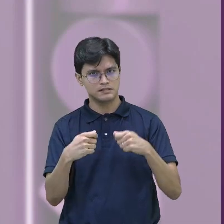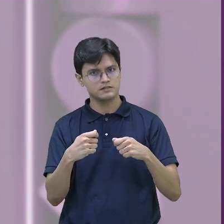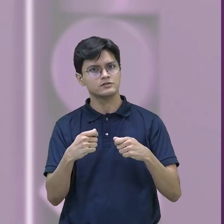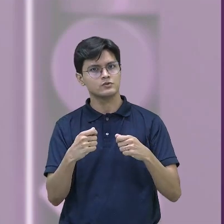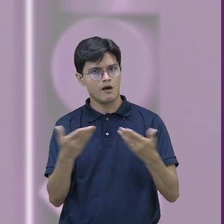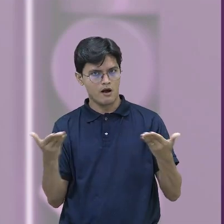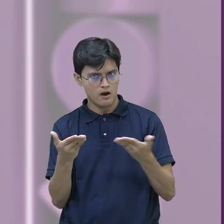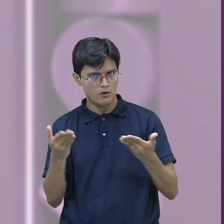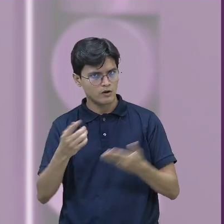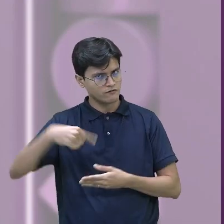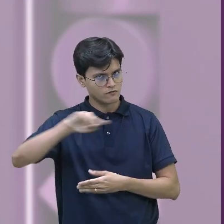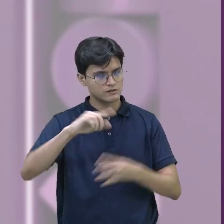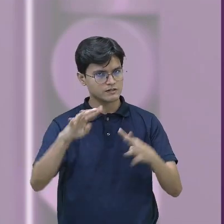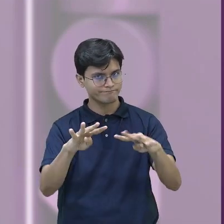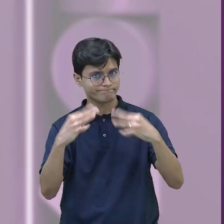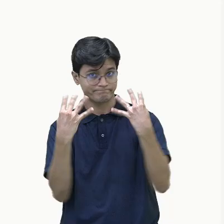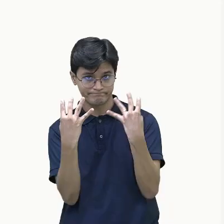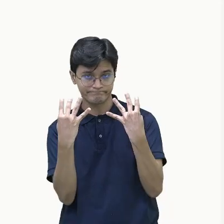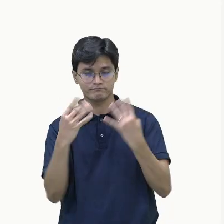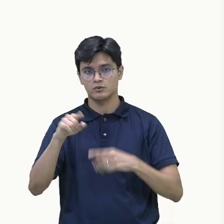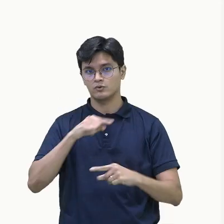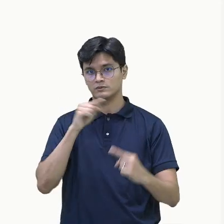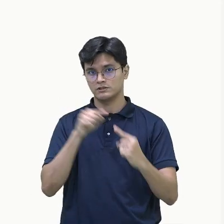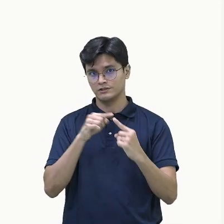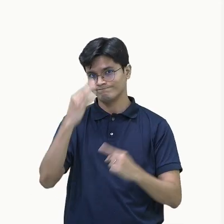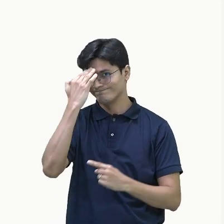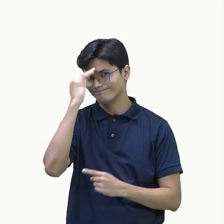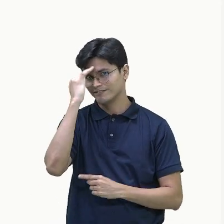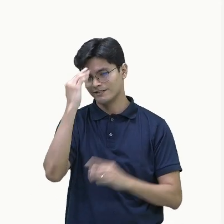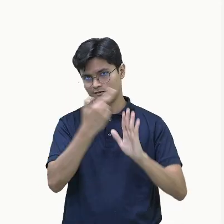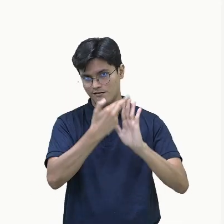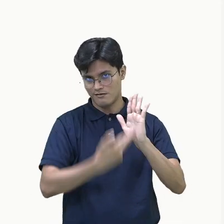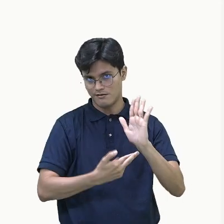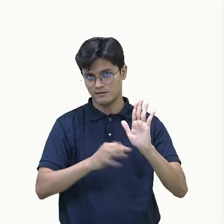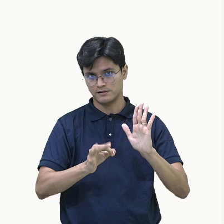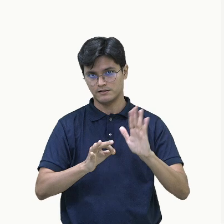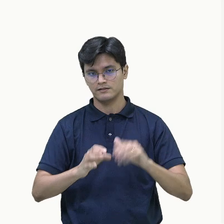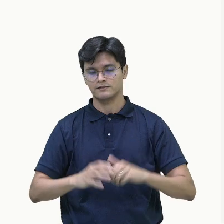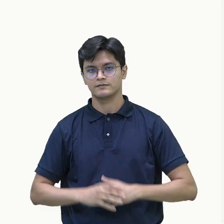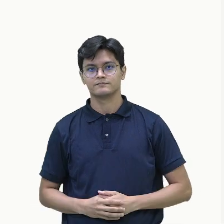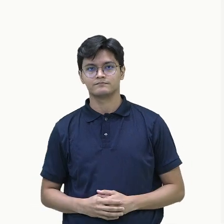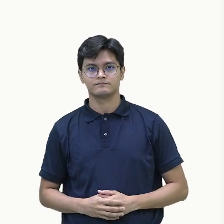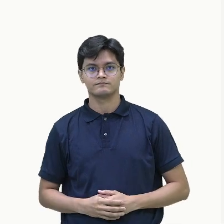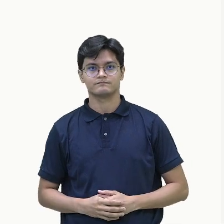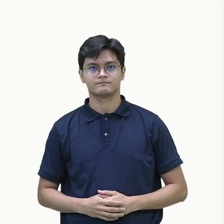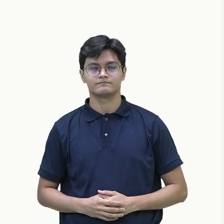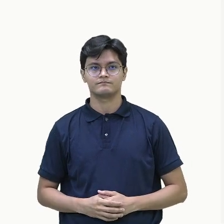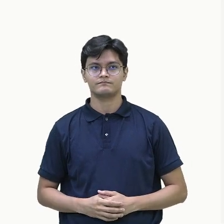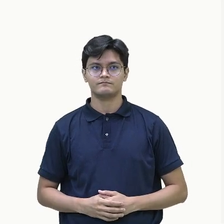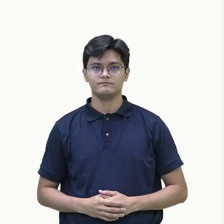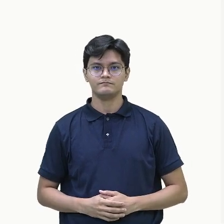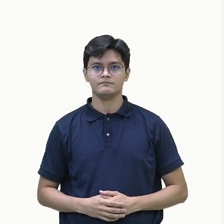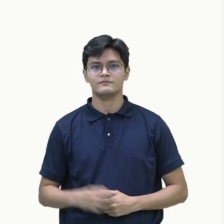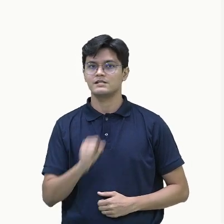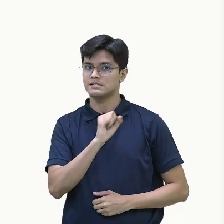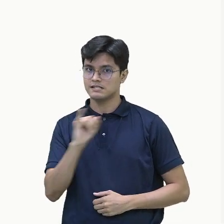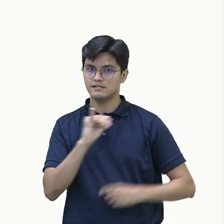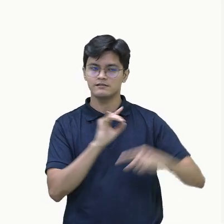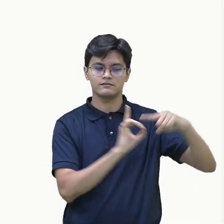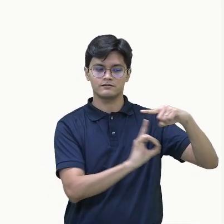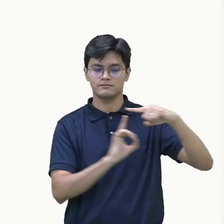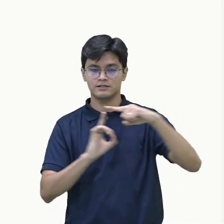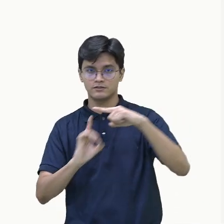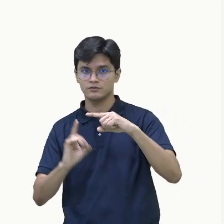agora para a gente entender essa regra. Bora lá? Então, quando os denominadores são diferentes, o que vai